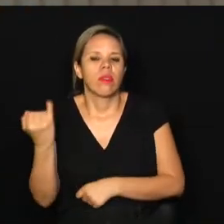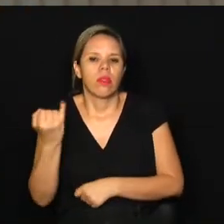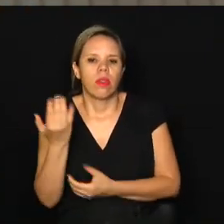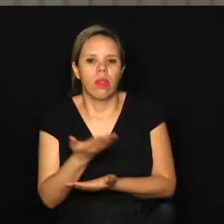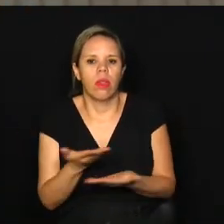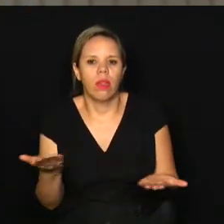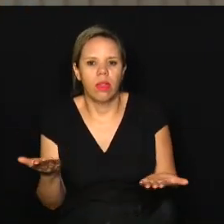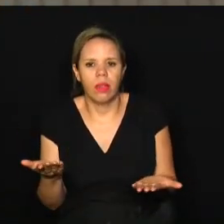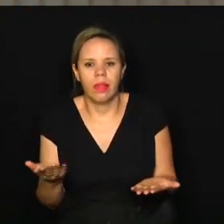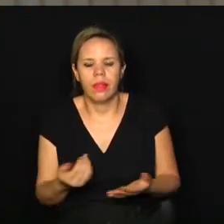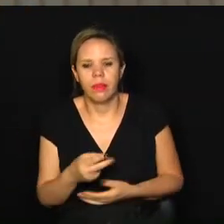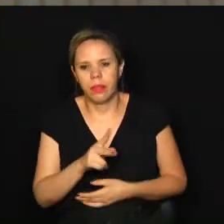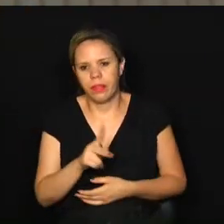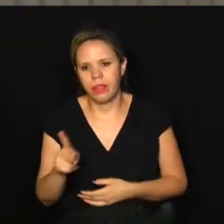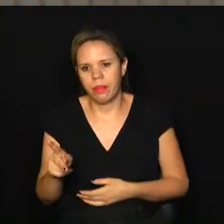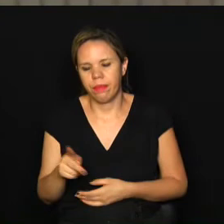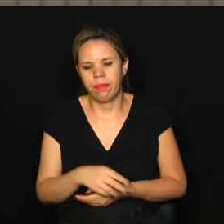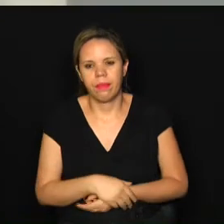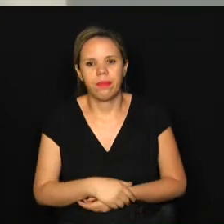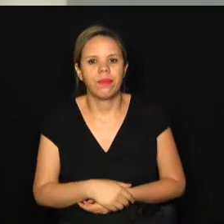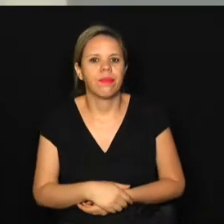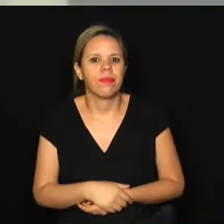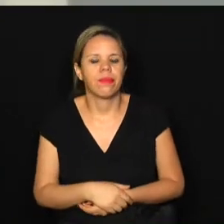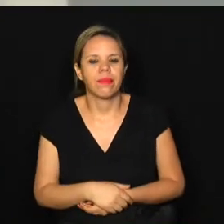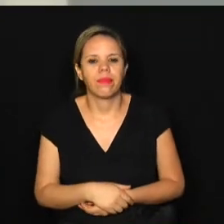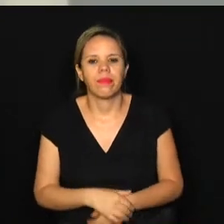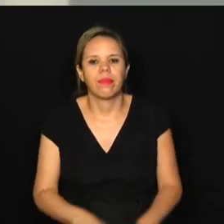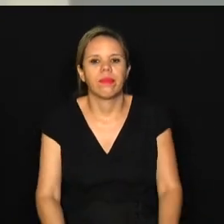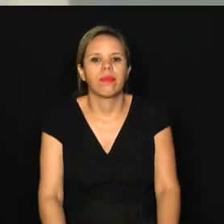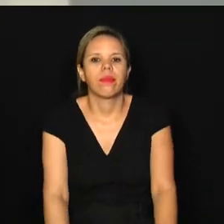Excelência à comissão. Professor Alberto, por gentileza.